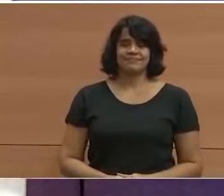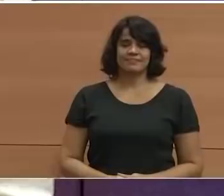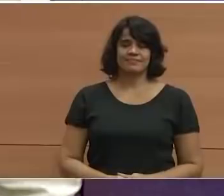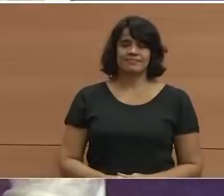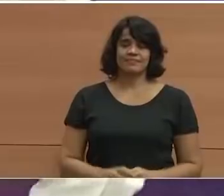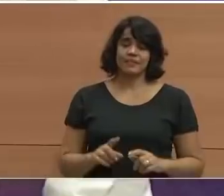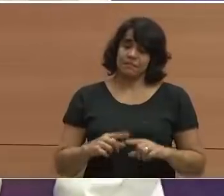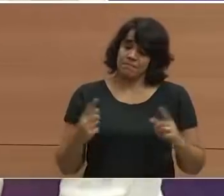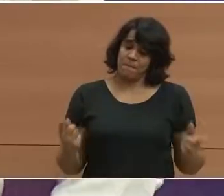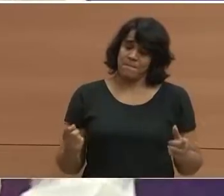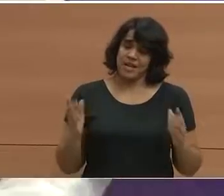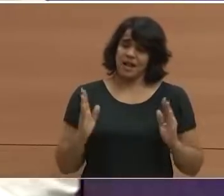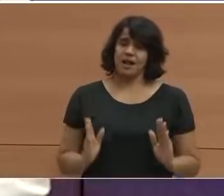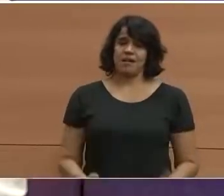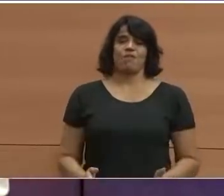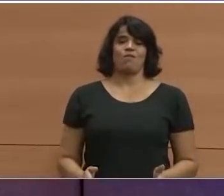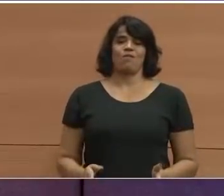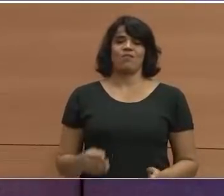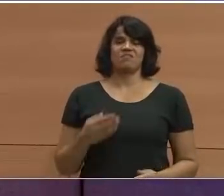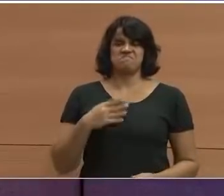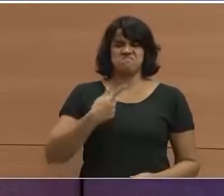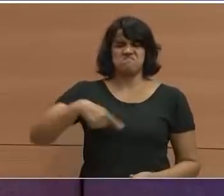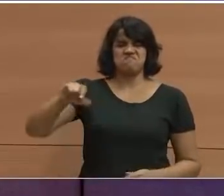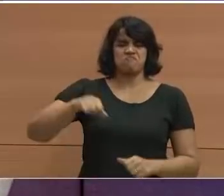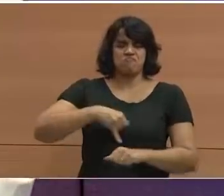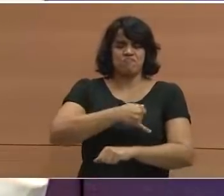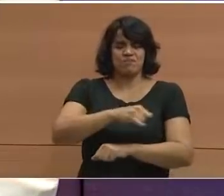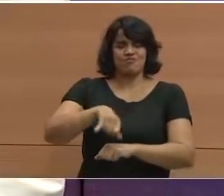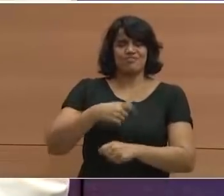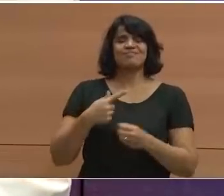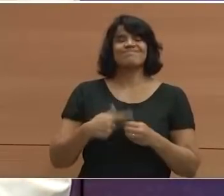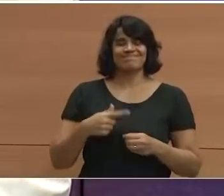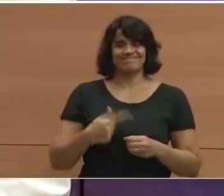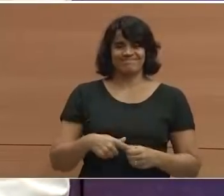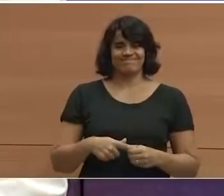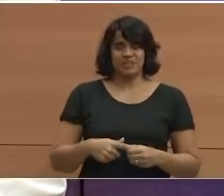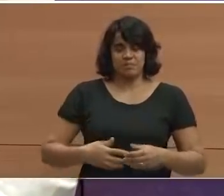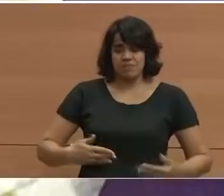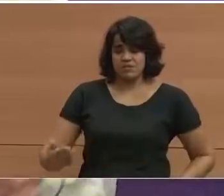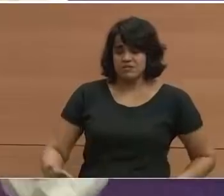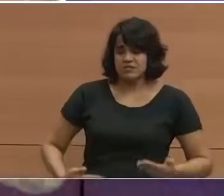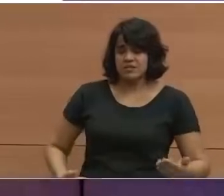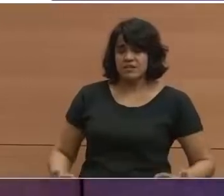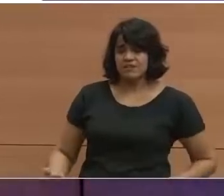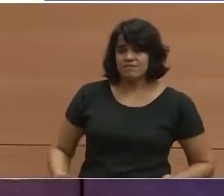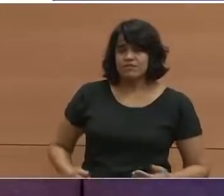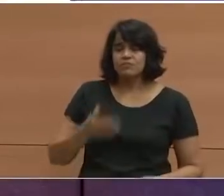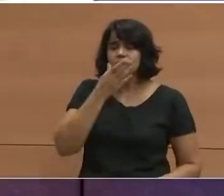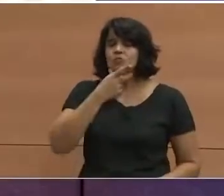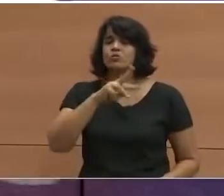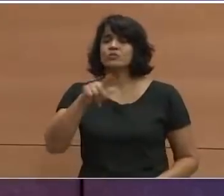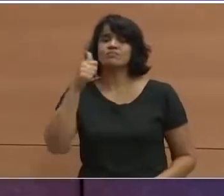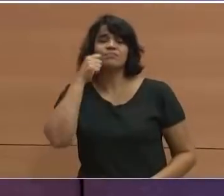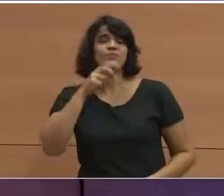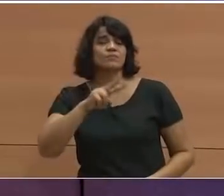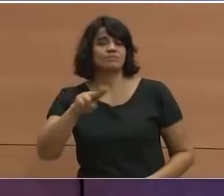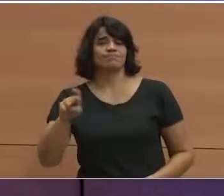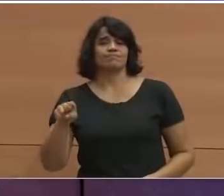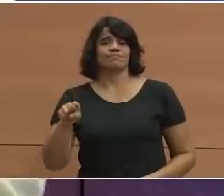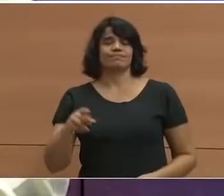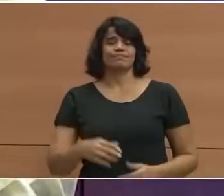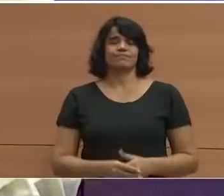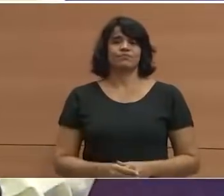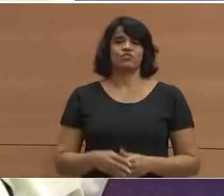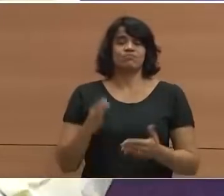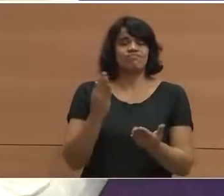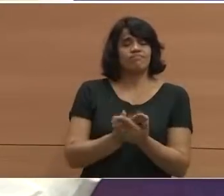agora estou de partida para Jerusalém a serviço dos santos. Que ele tinha que terminar essa ida para Jerusalém, não é